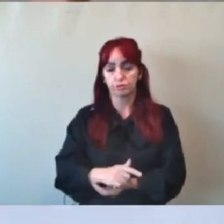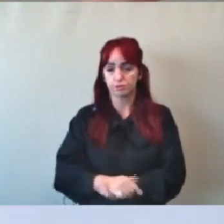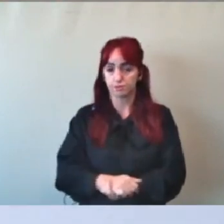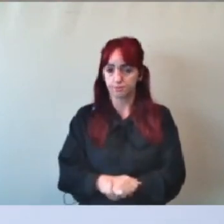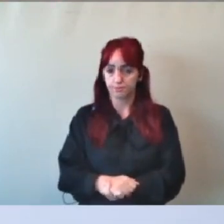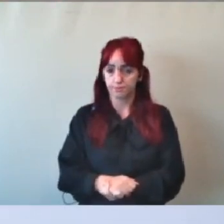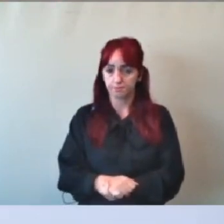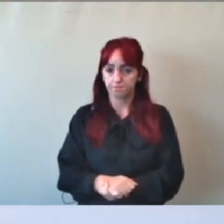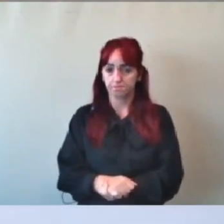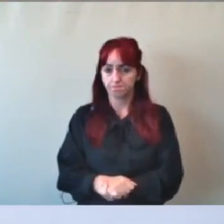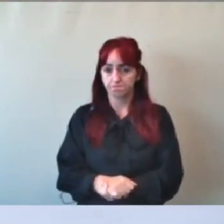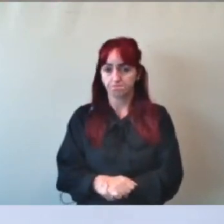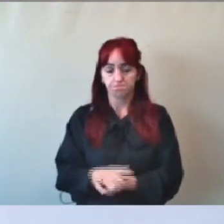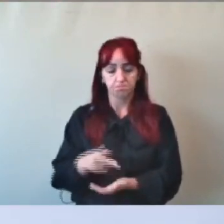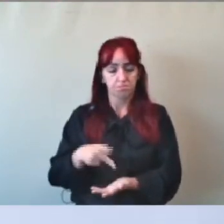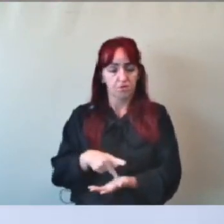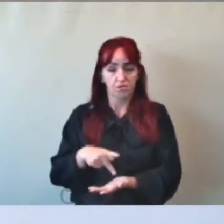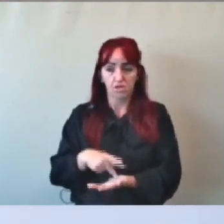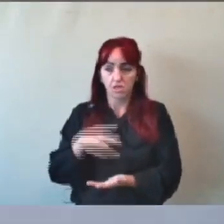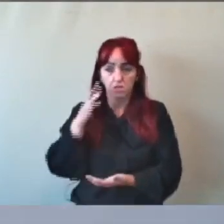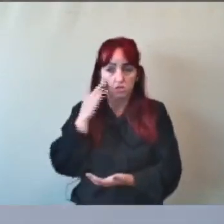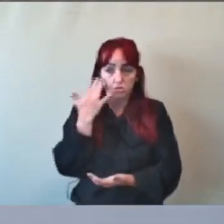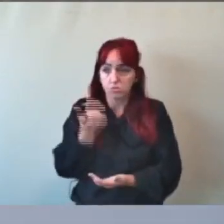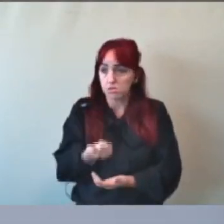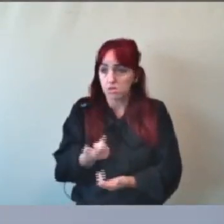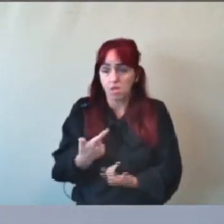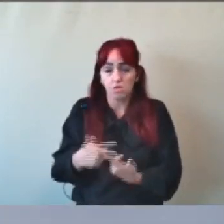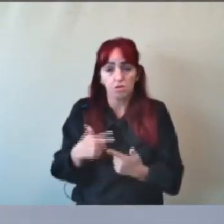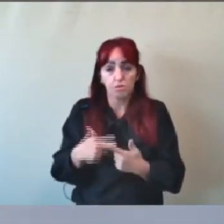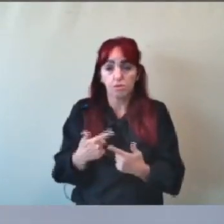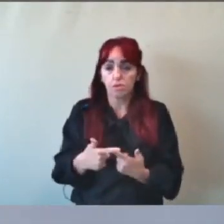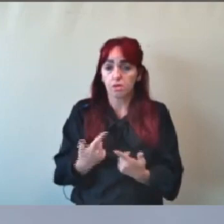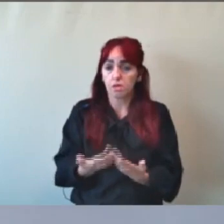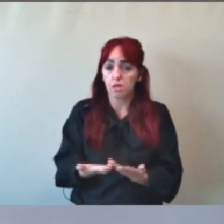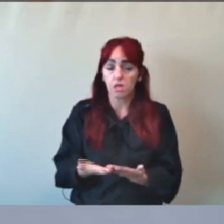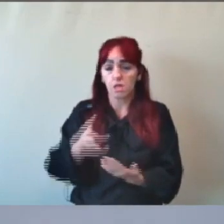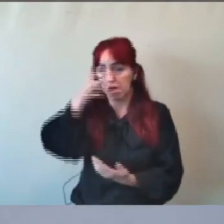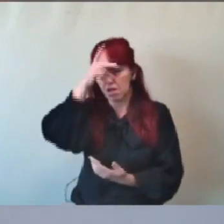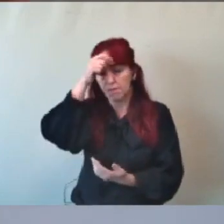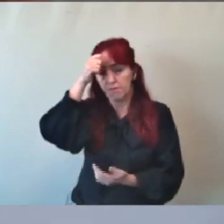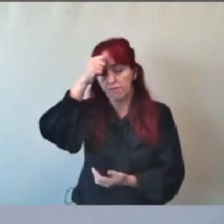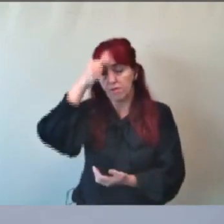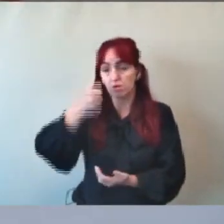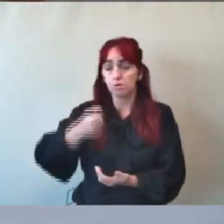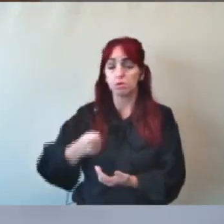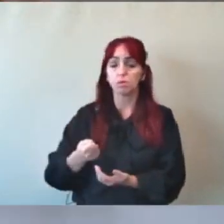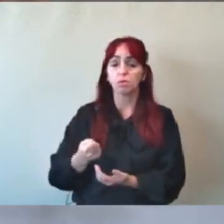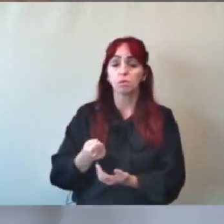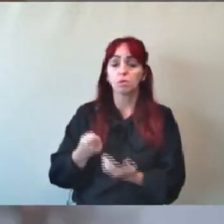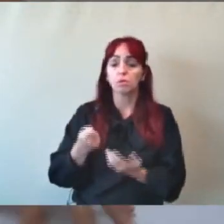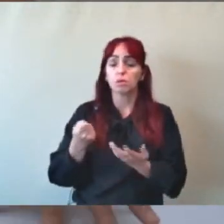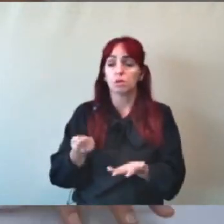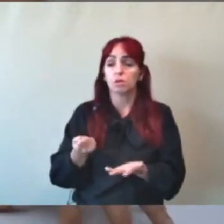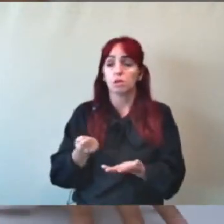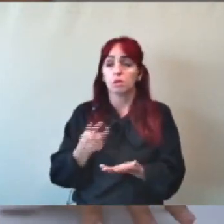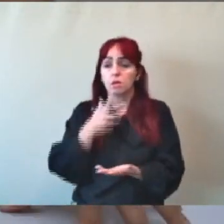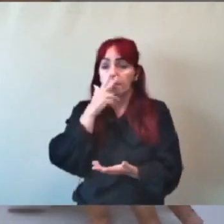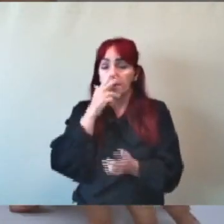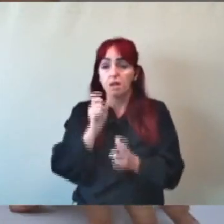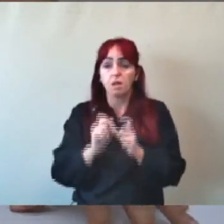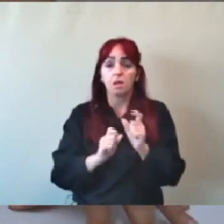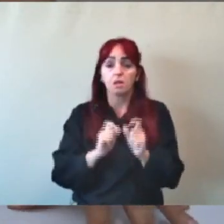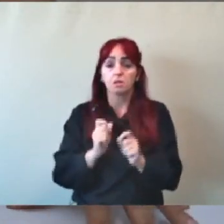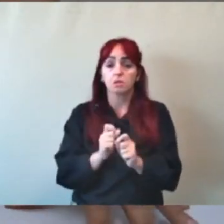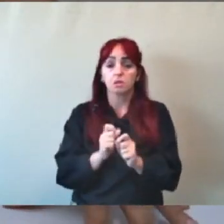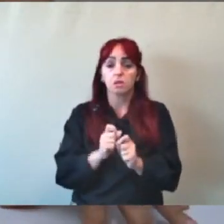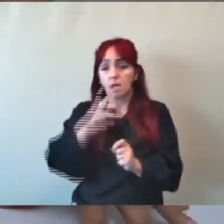Sinceramente, não consigo entender essa razão da prefeitura para poder... É como se eles não fossem lá e ver o